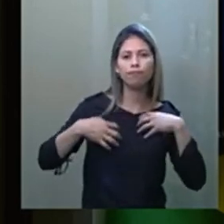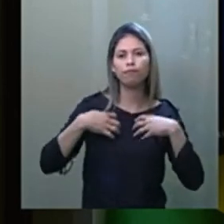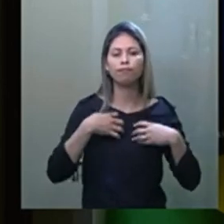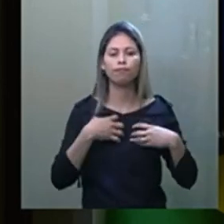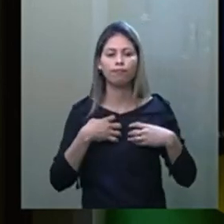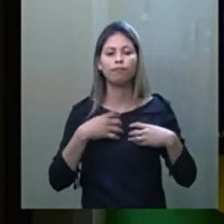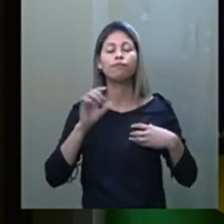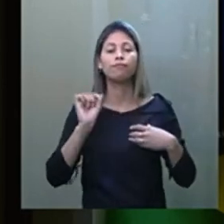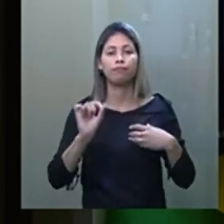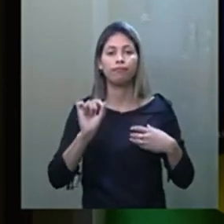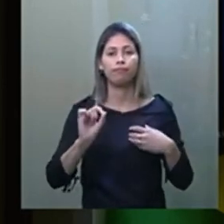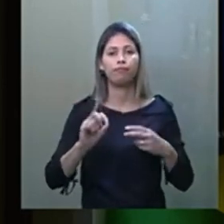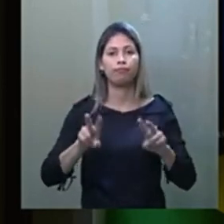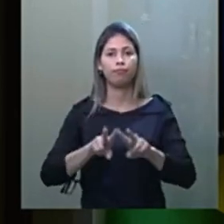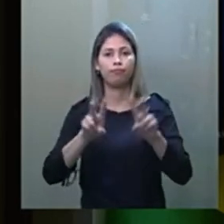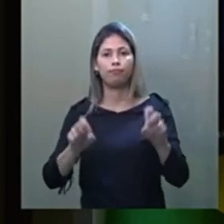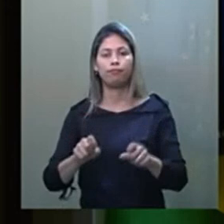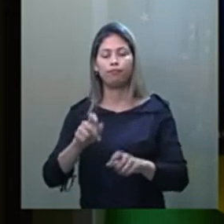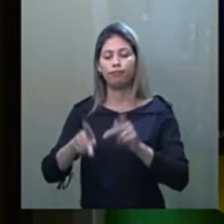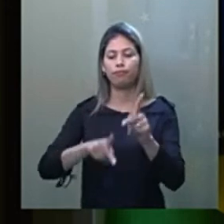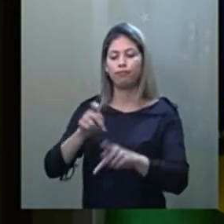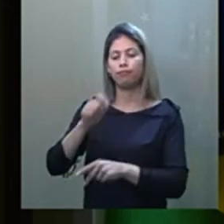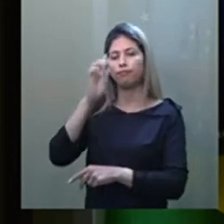que é o passaporte sanitário.